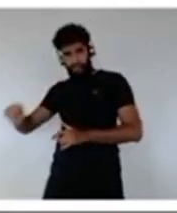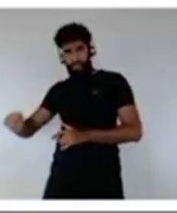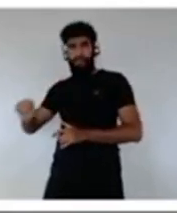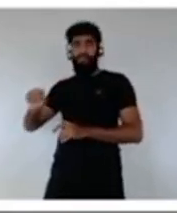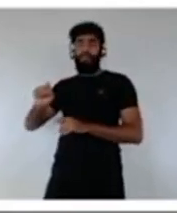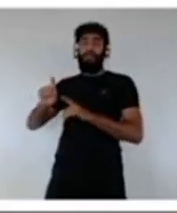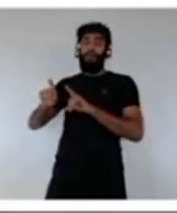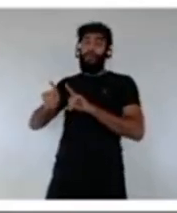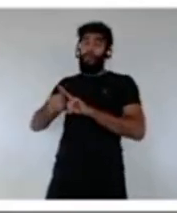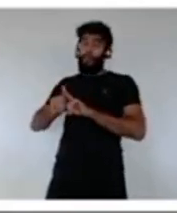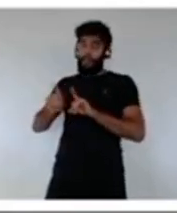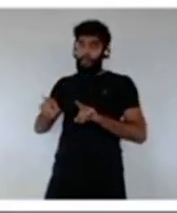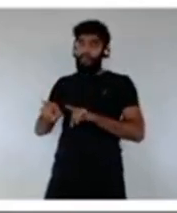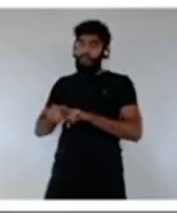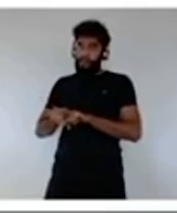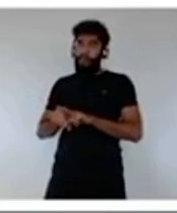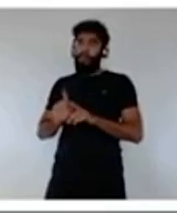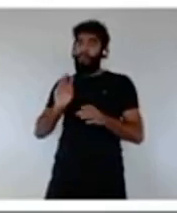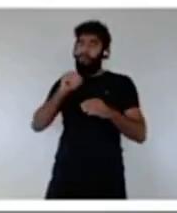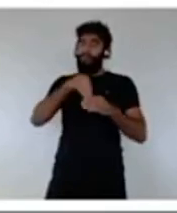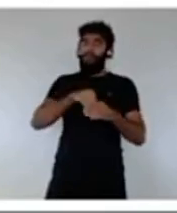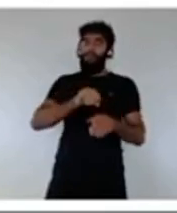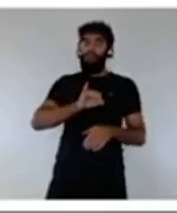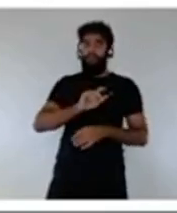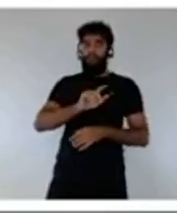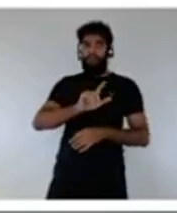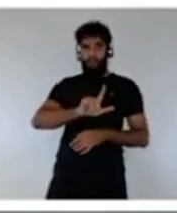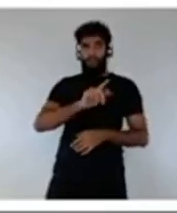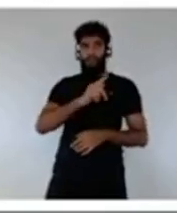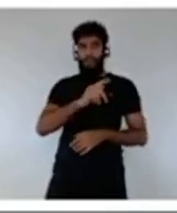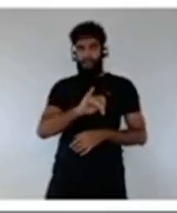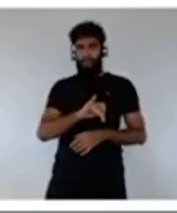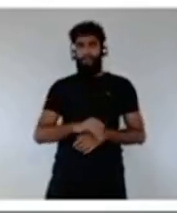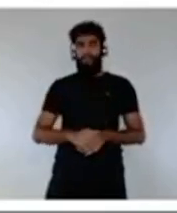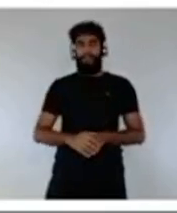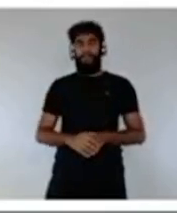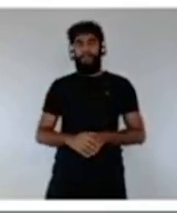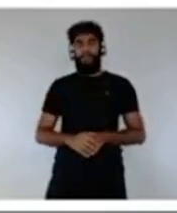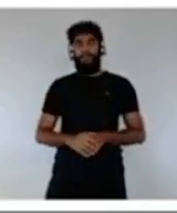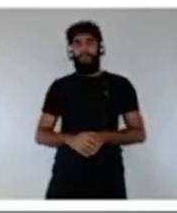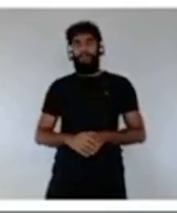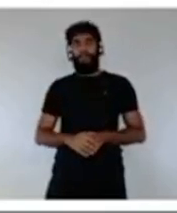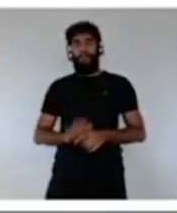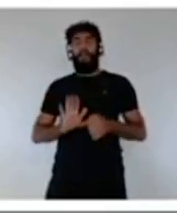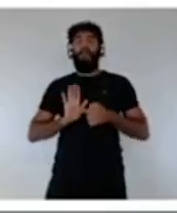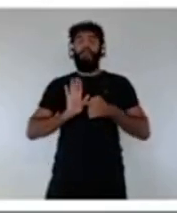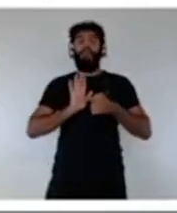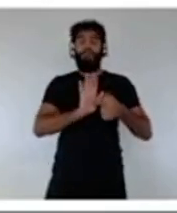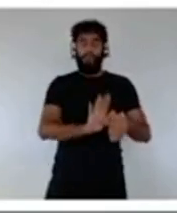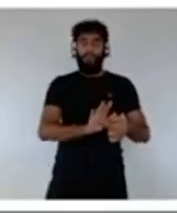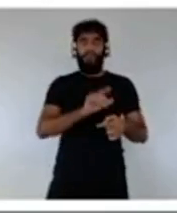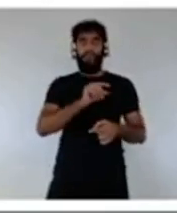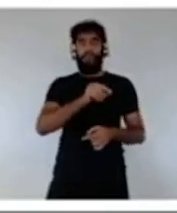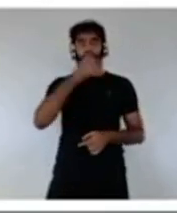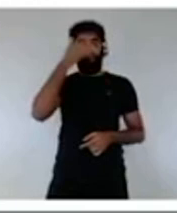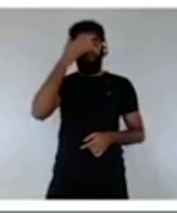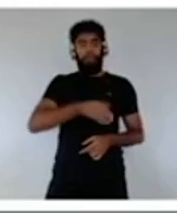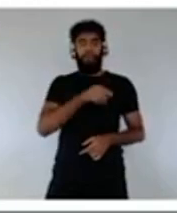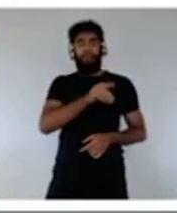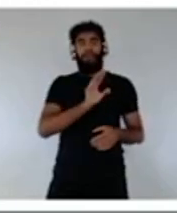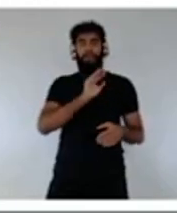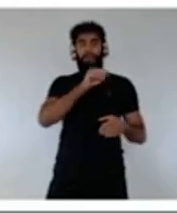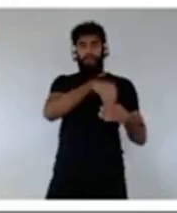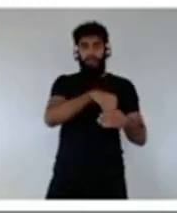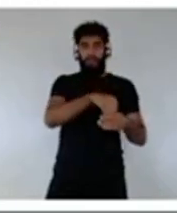LPI. Mas, fundamentalmente, a pandemia nos alertou para que dentro daquela LPI existe